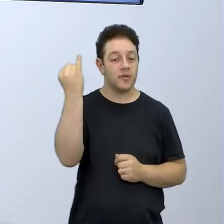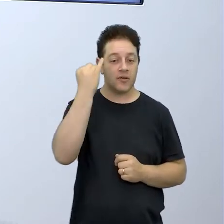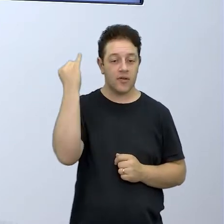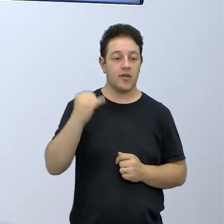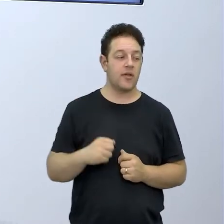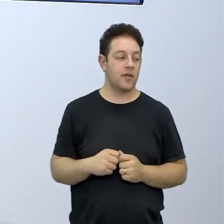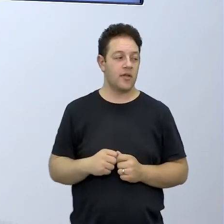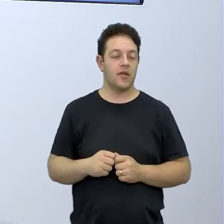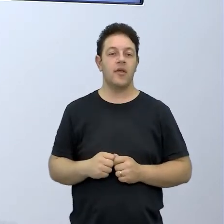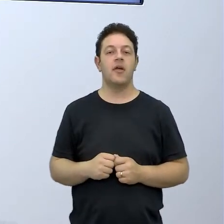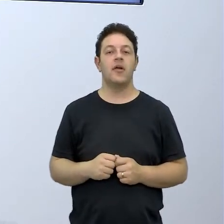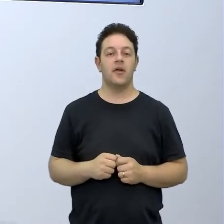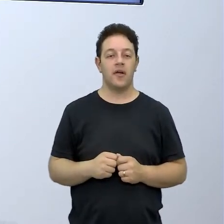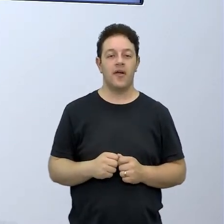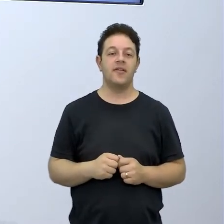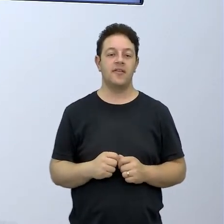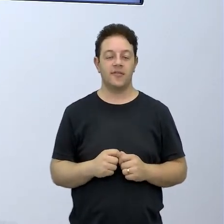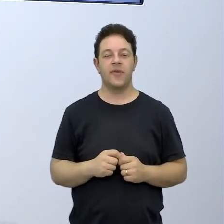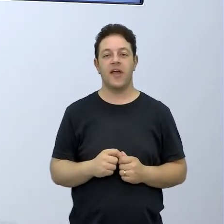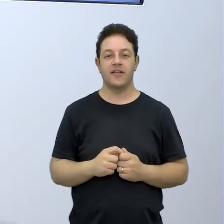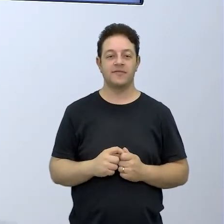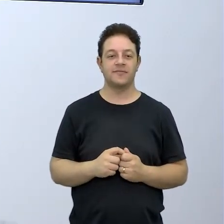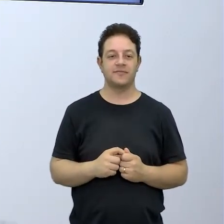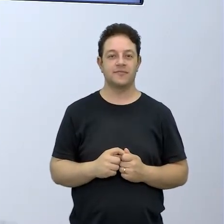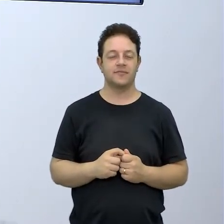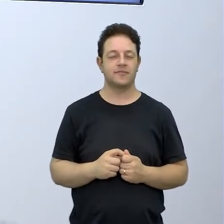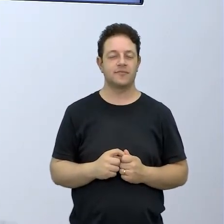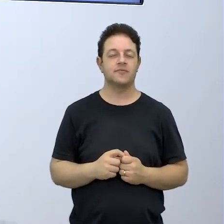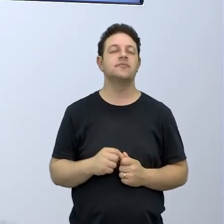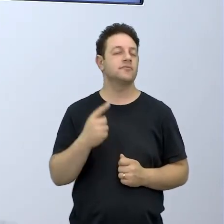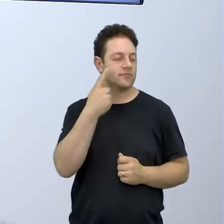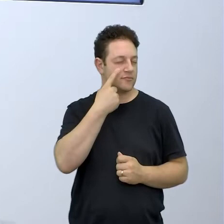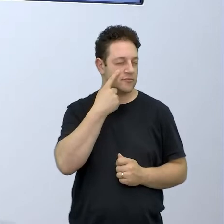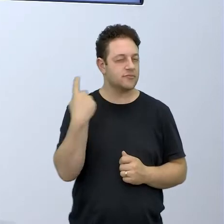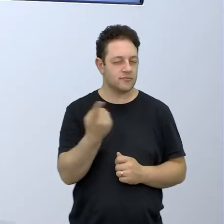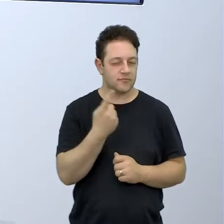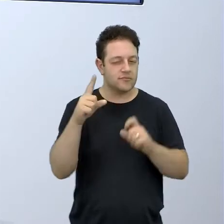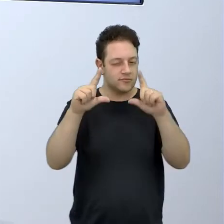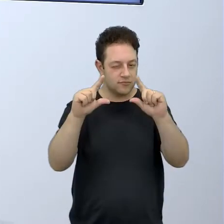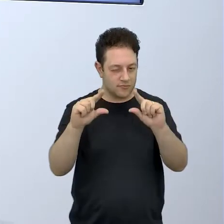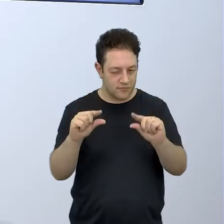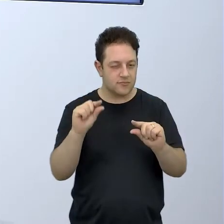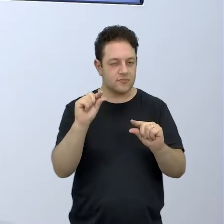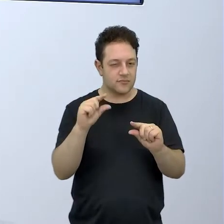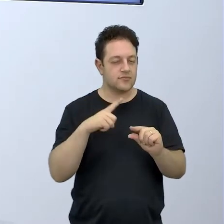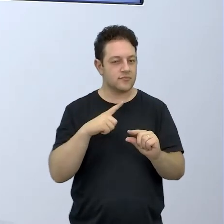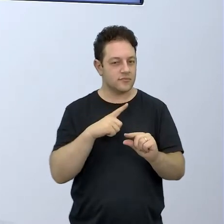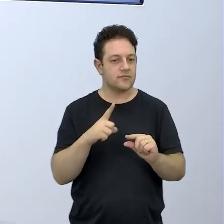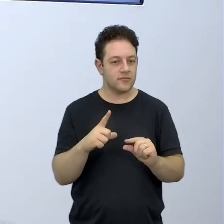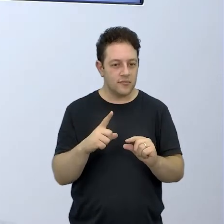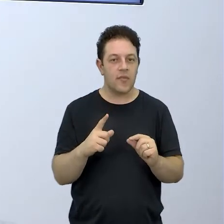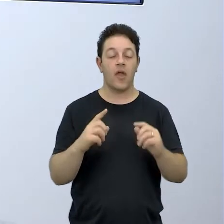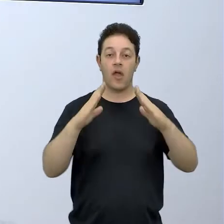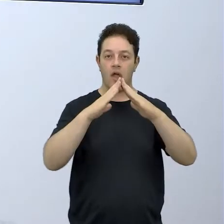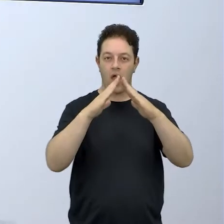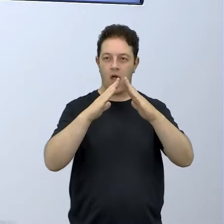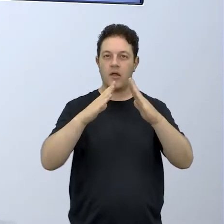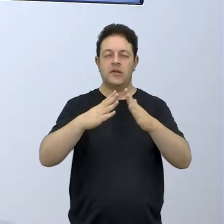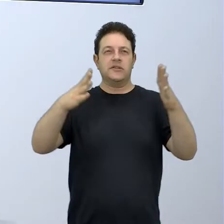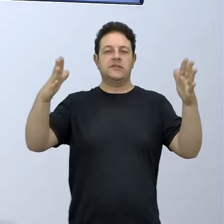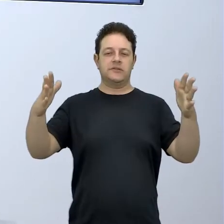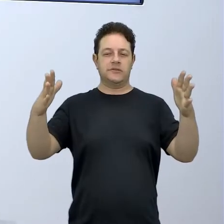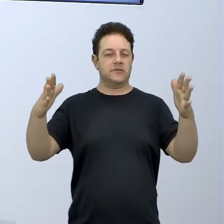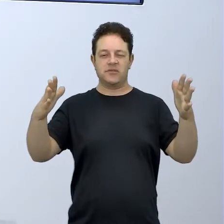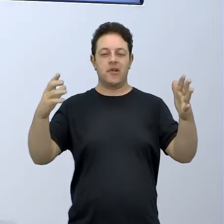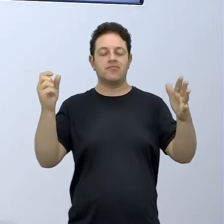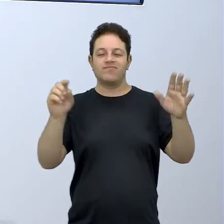esse respaldo teórico. Veja, a gente está fazendo uma redução, não é verdade? A gente vai reduzir lá a casa que a gente está